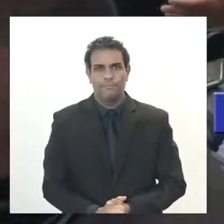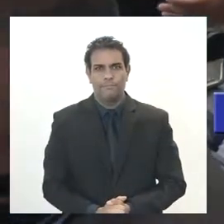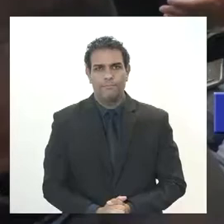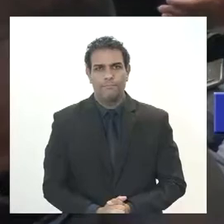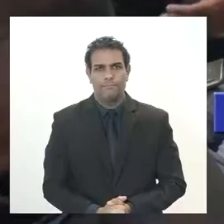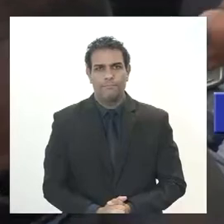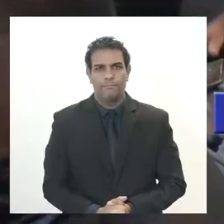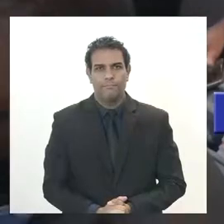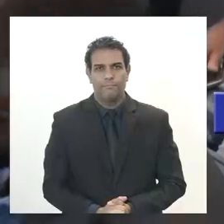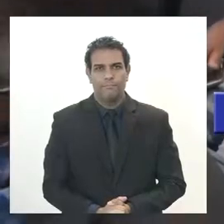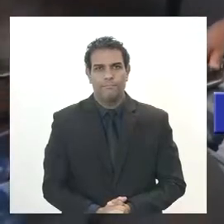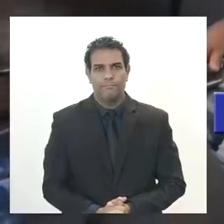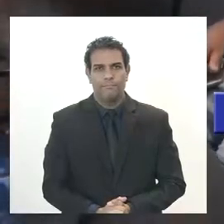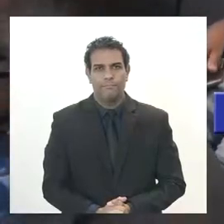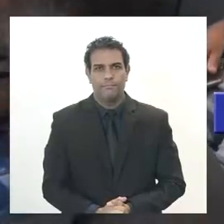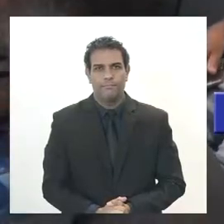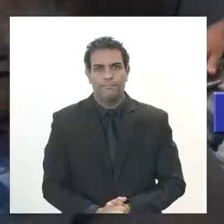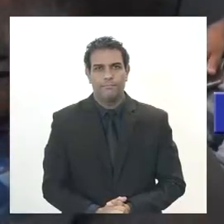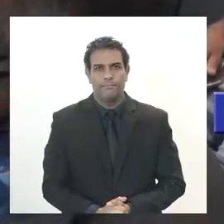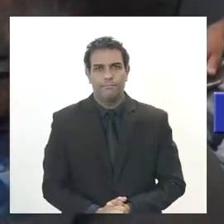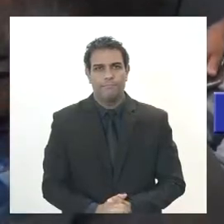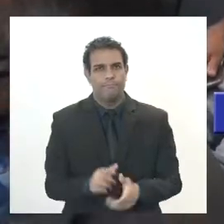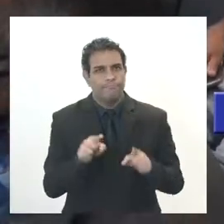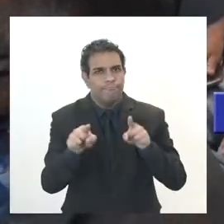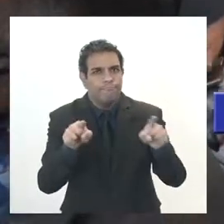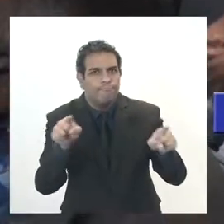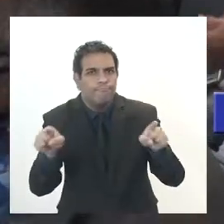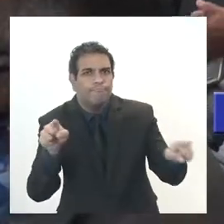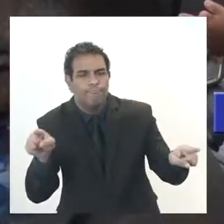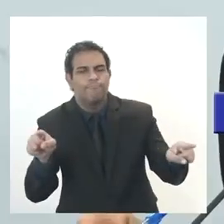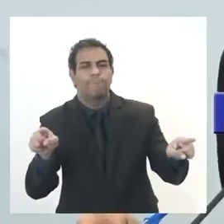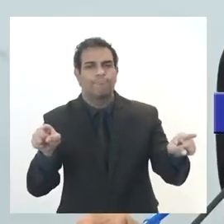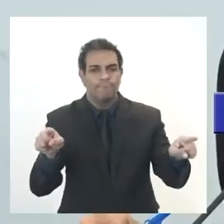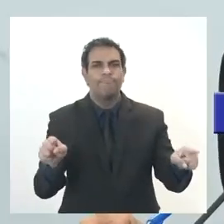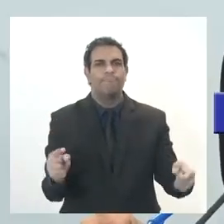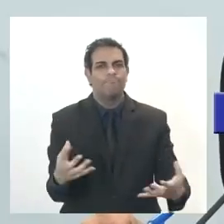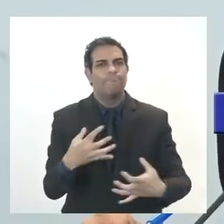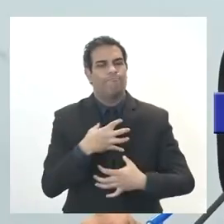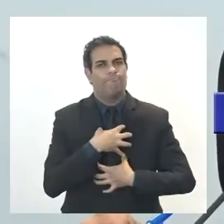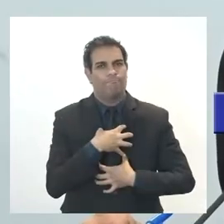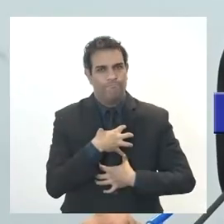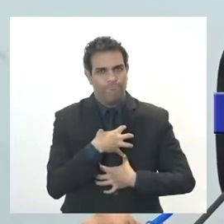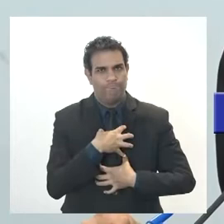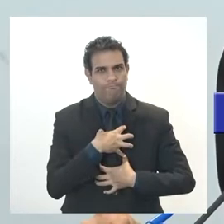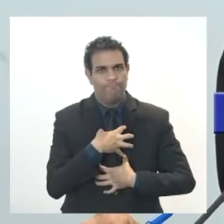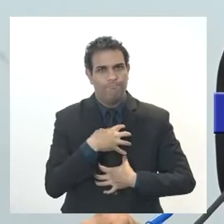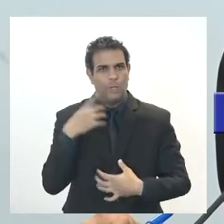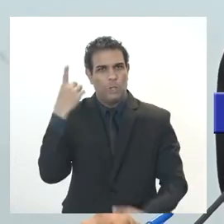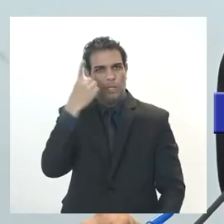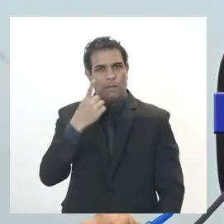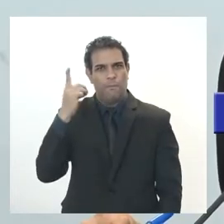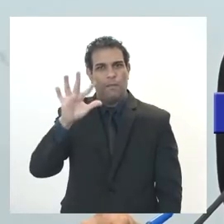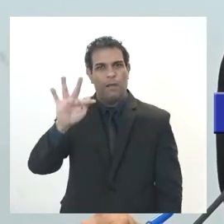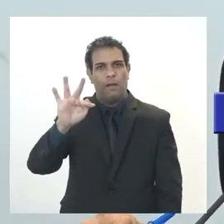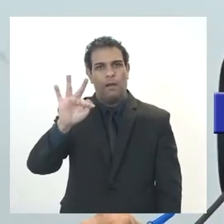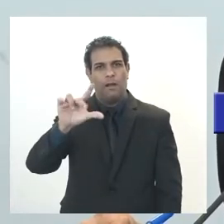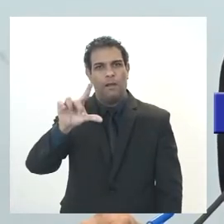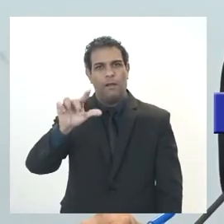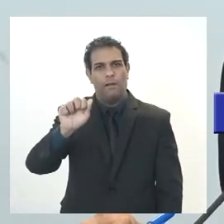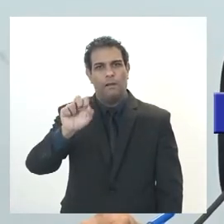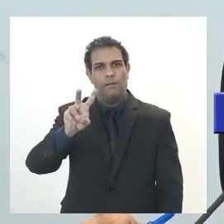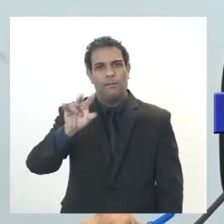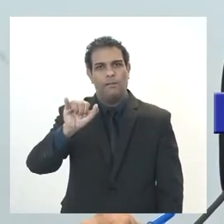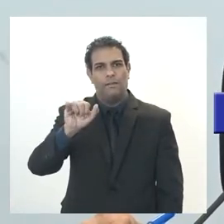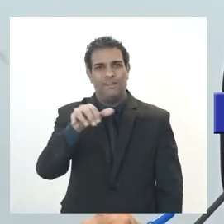Eu tava vendo a manifestação o deputado Flávio serafini a burguesia